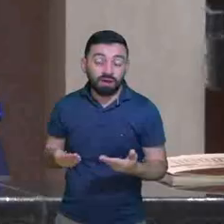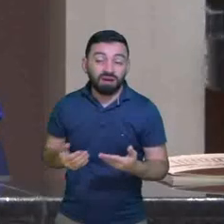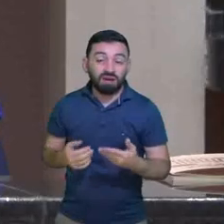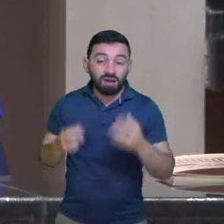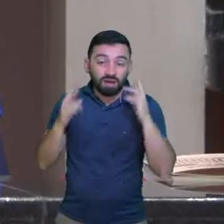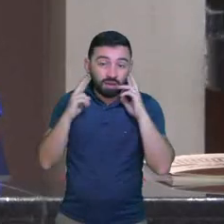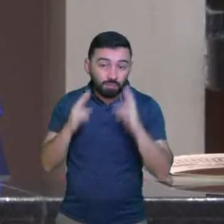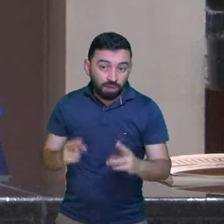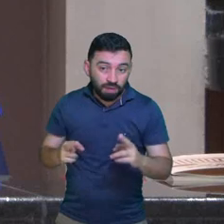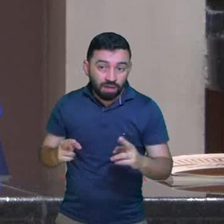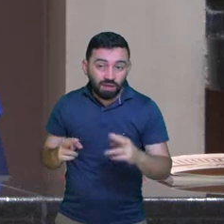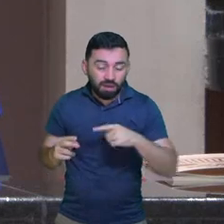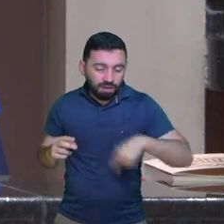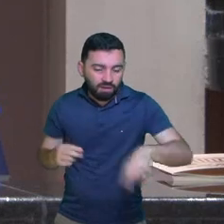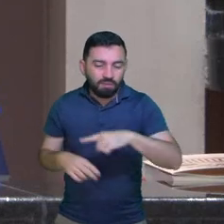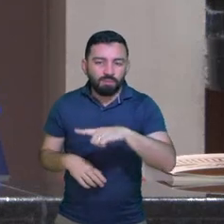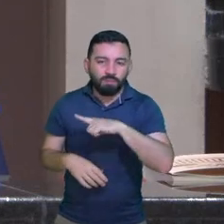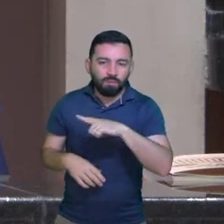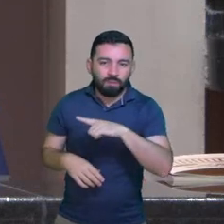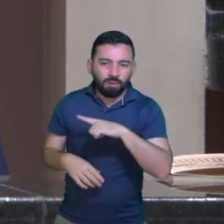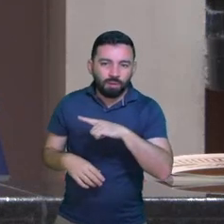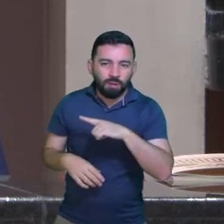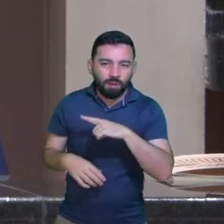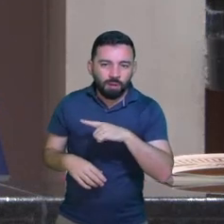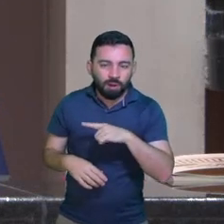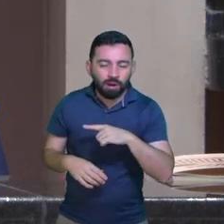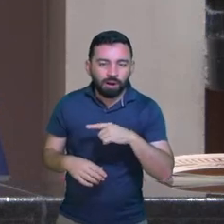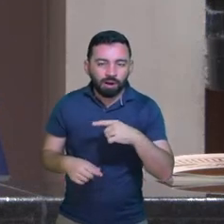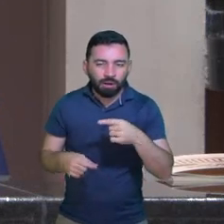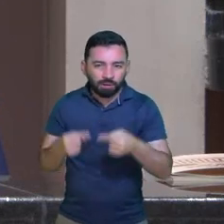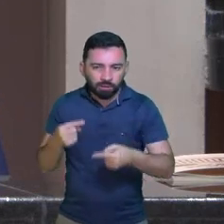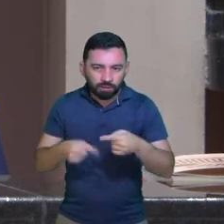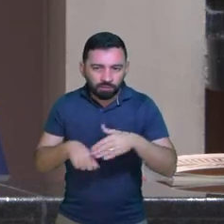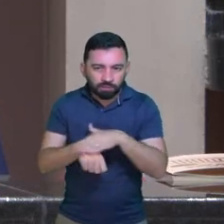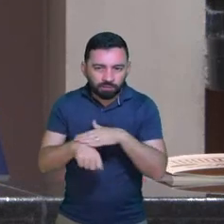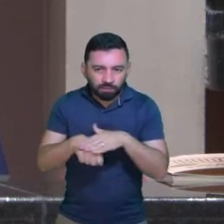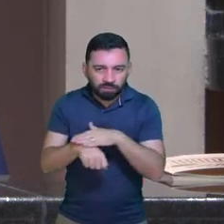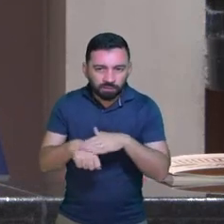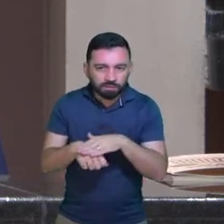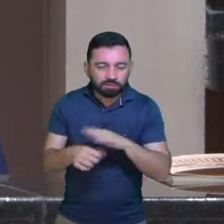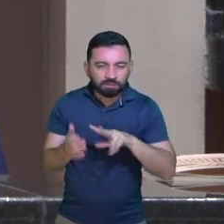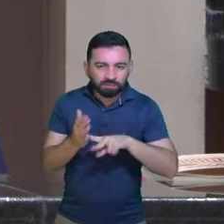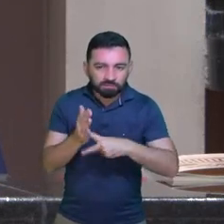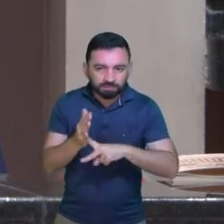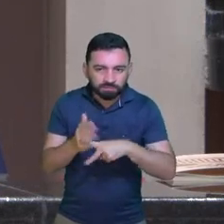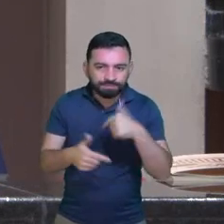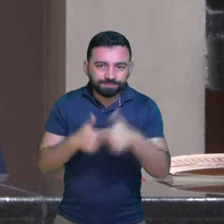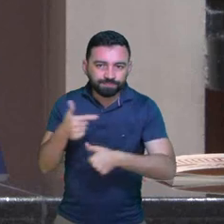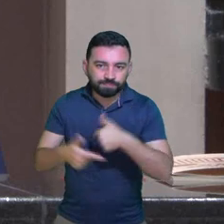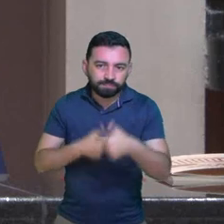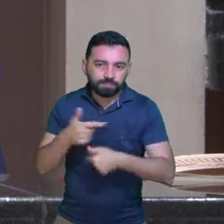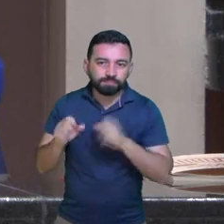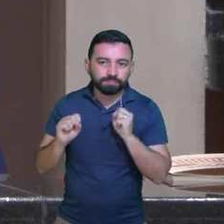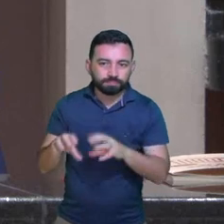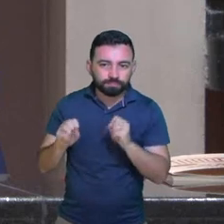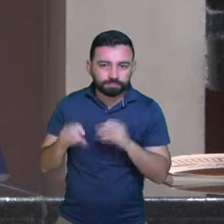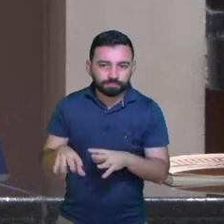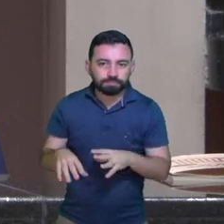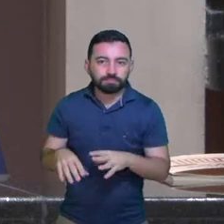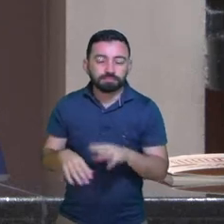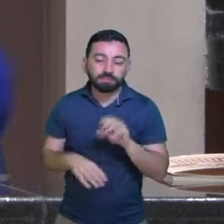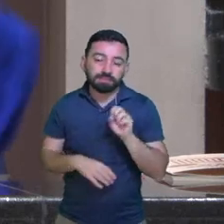temos de todos esses setores do Diálogo que temos com o sindicato dos trabalhadores em educação o cinta